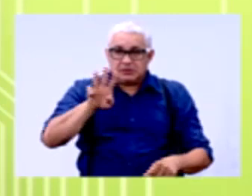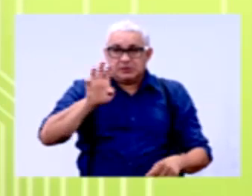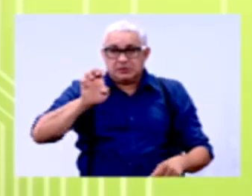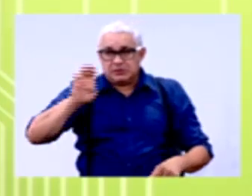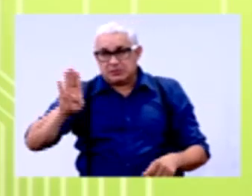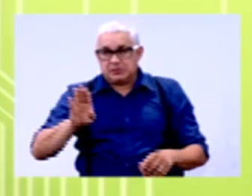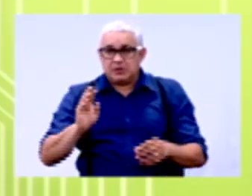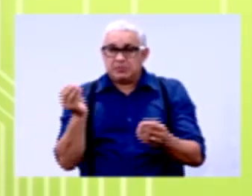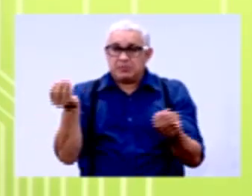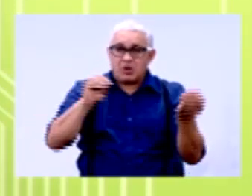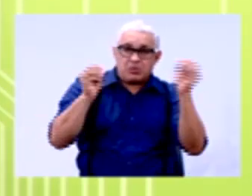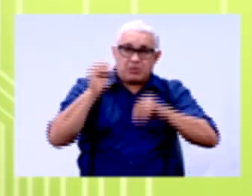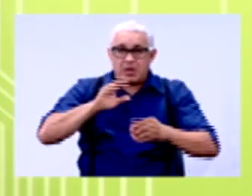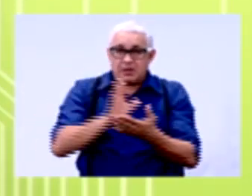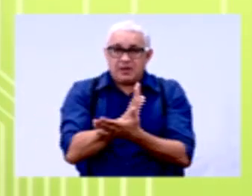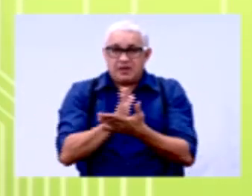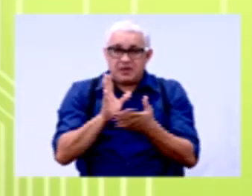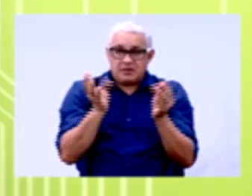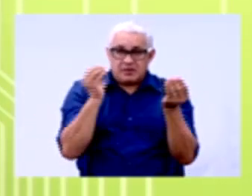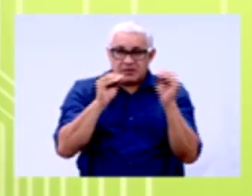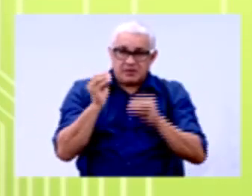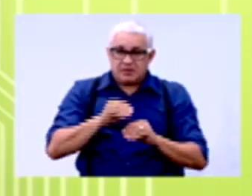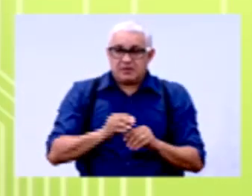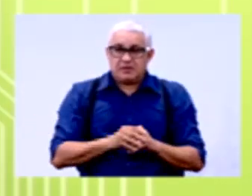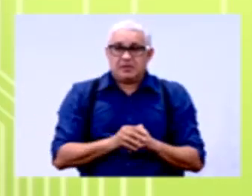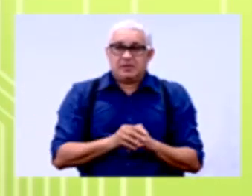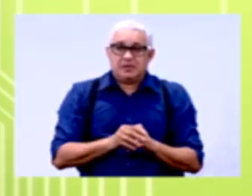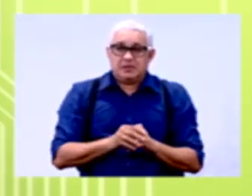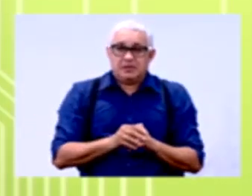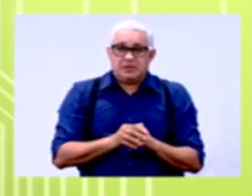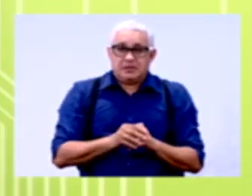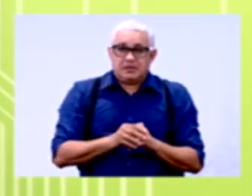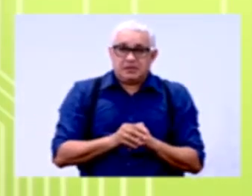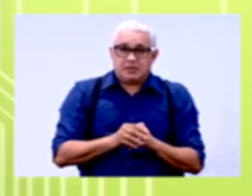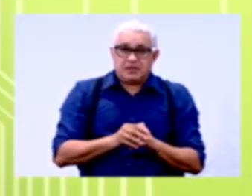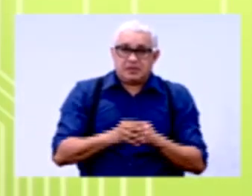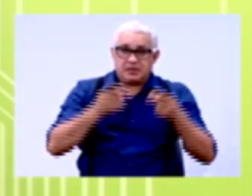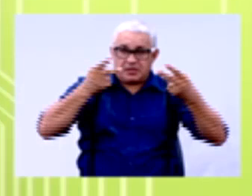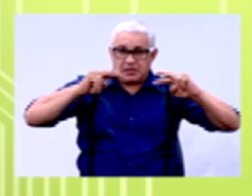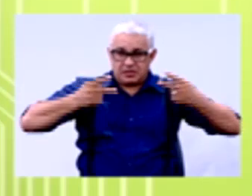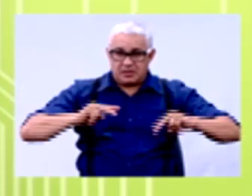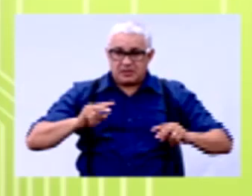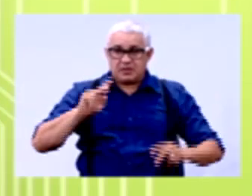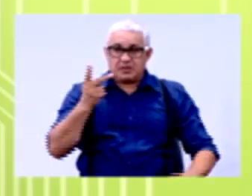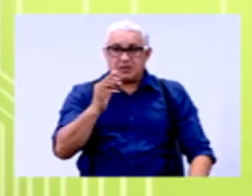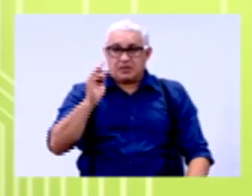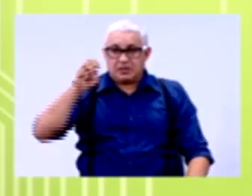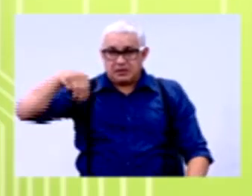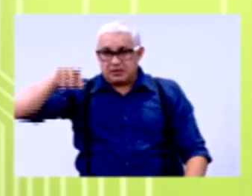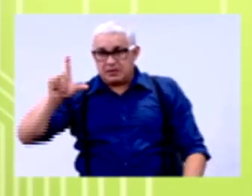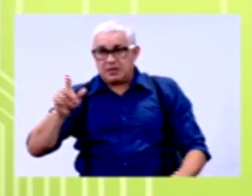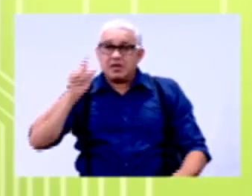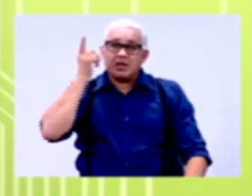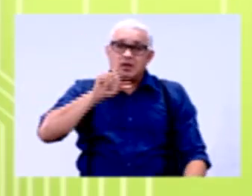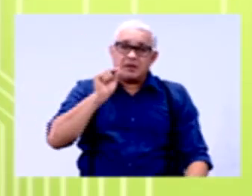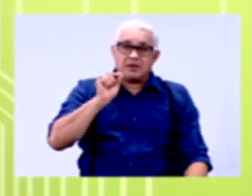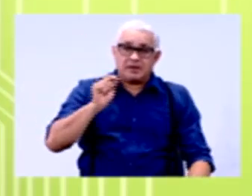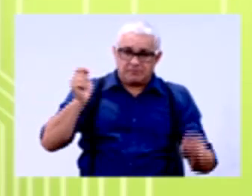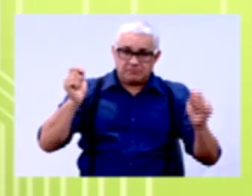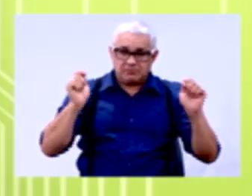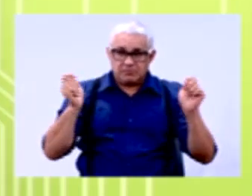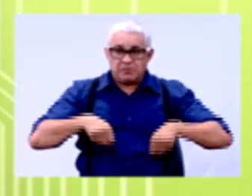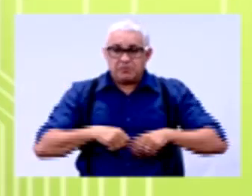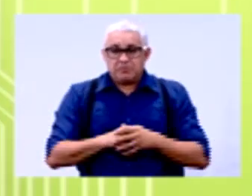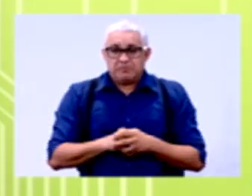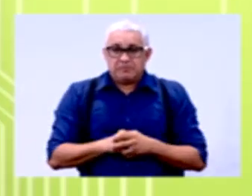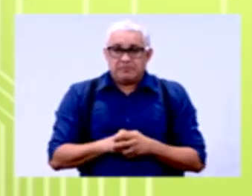adicionando alguns atributos nas nossas tags HTML, a gente consegue um poder